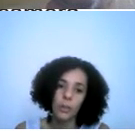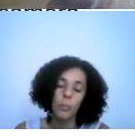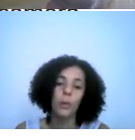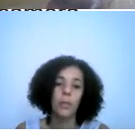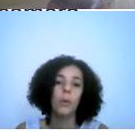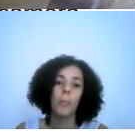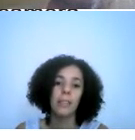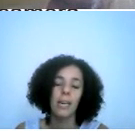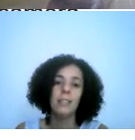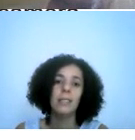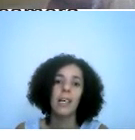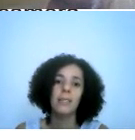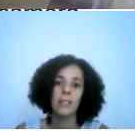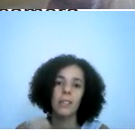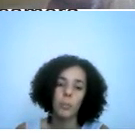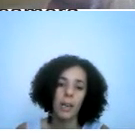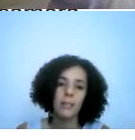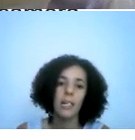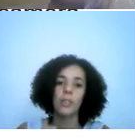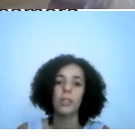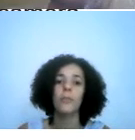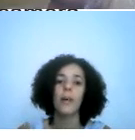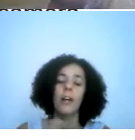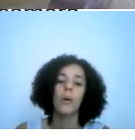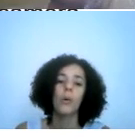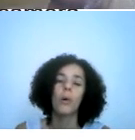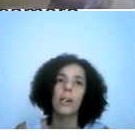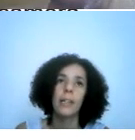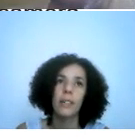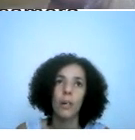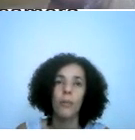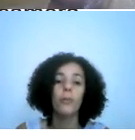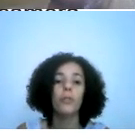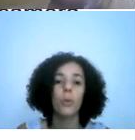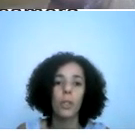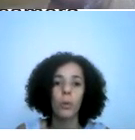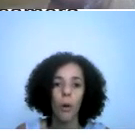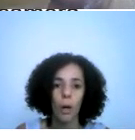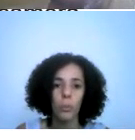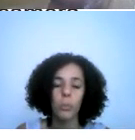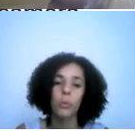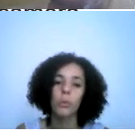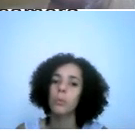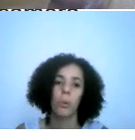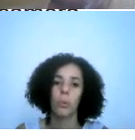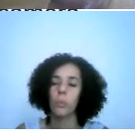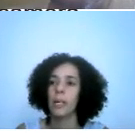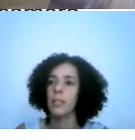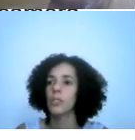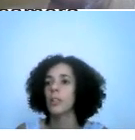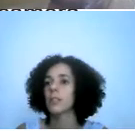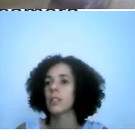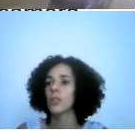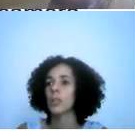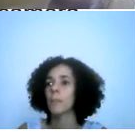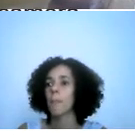Você já pode ficar com o pé atrás se essa espécie ela já tiver, né, já foi invasora em outro local do mundo, outro país,